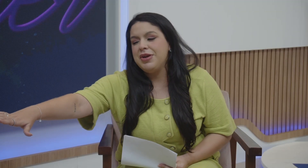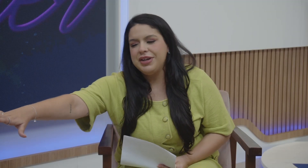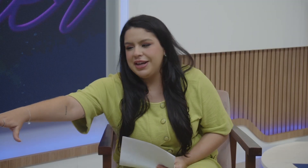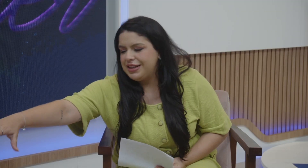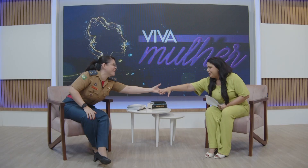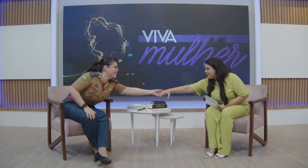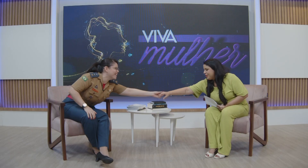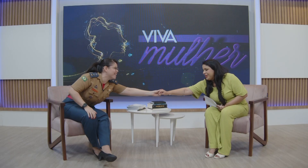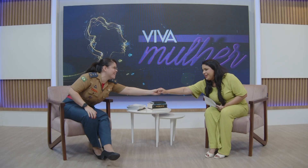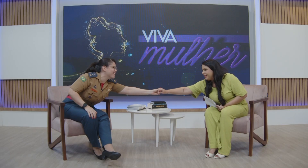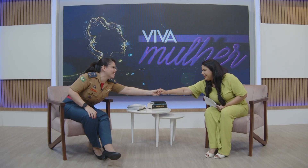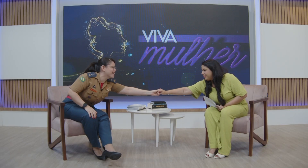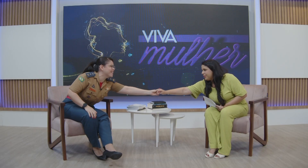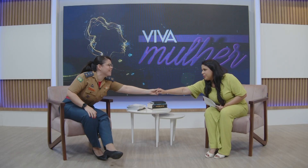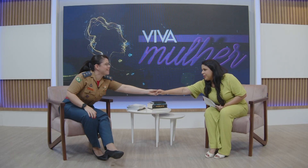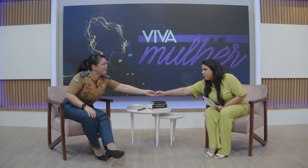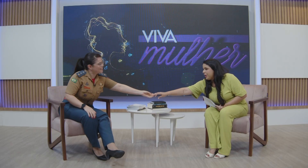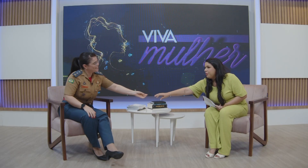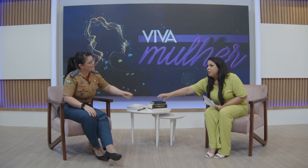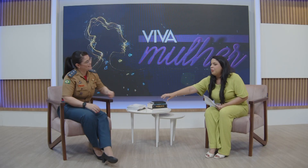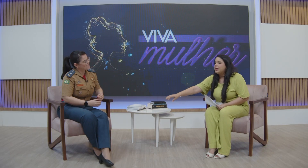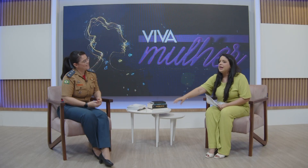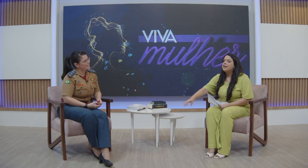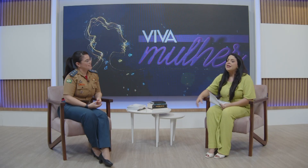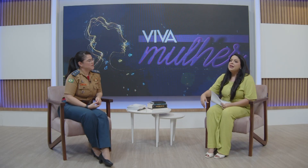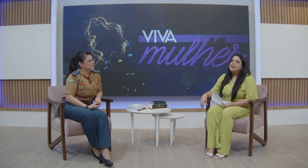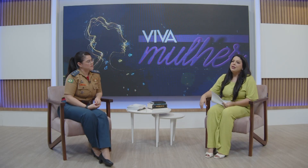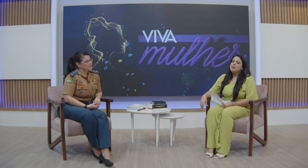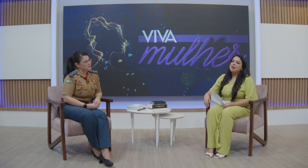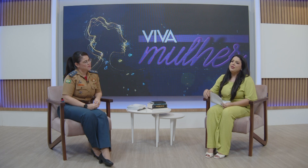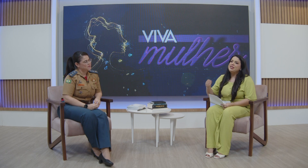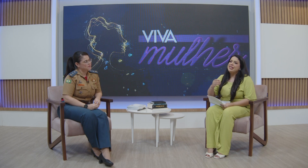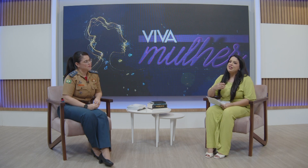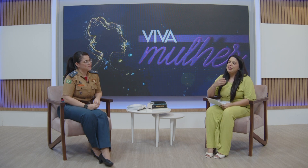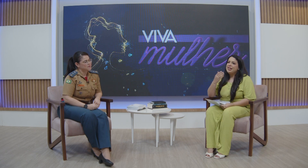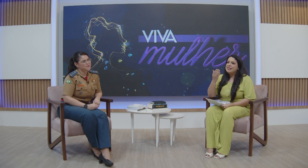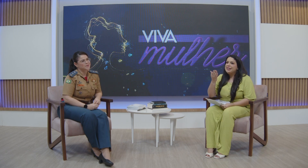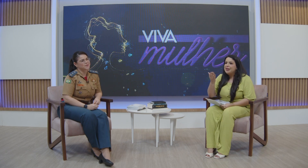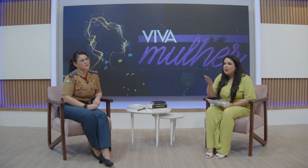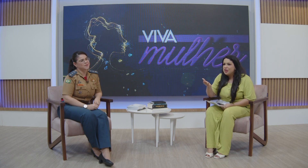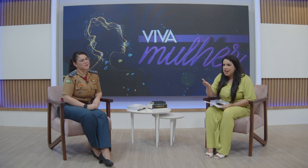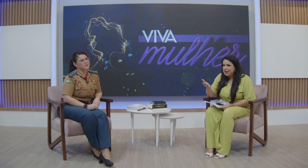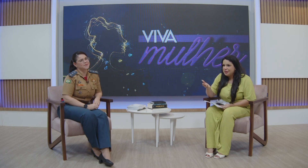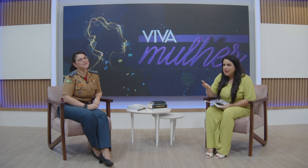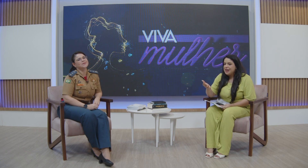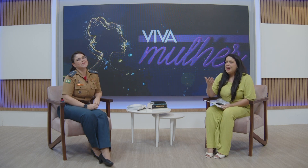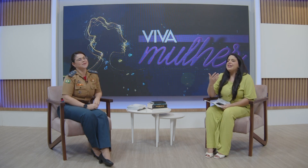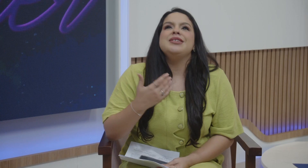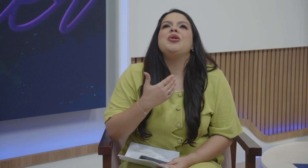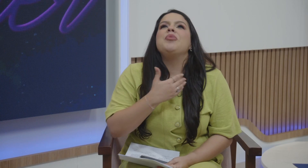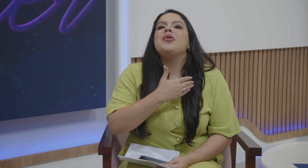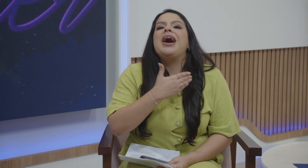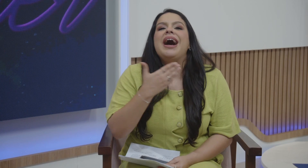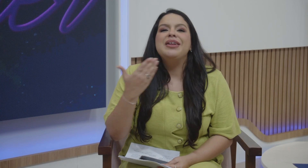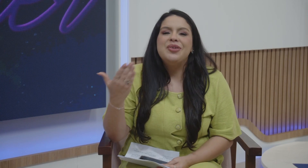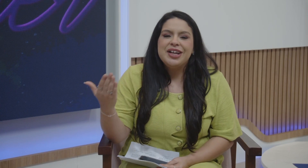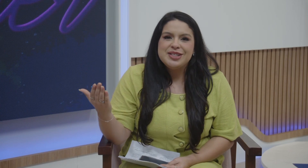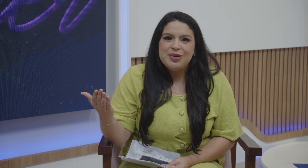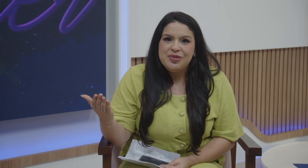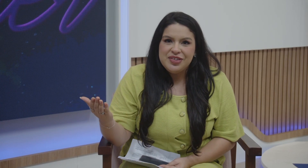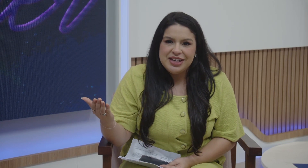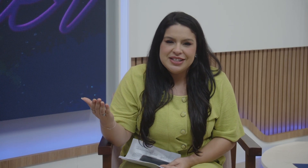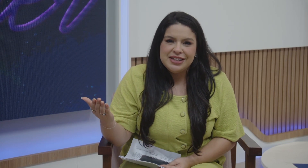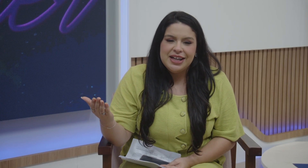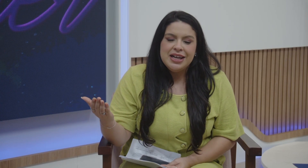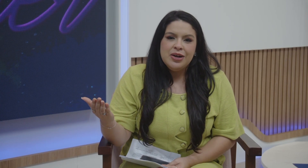Major, eu que agradeço, foi incrível o nosso bate-papo, muito obrigada. Eu espero que você aí de casa tenha gostado, assim como eu adorei